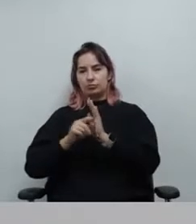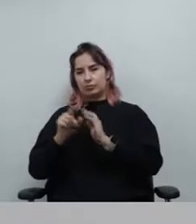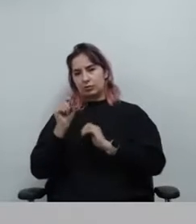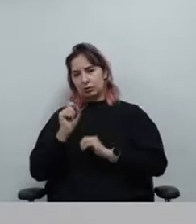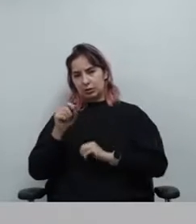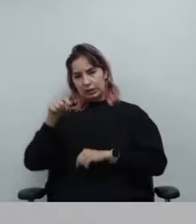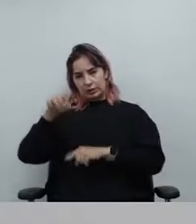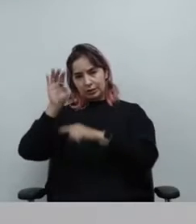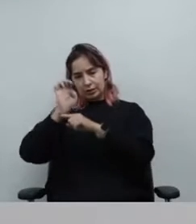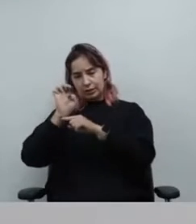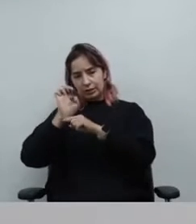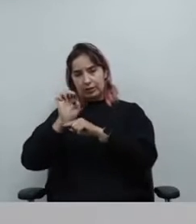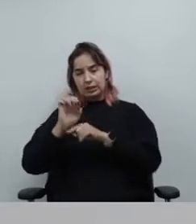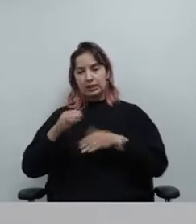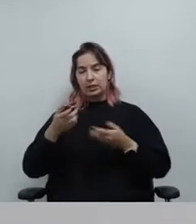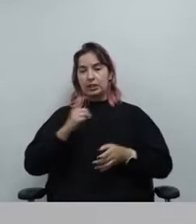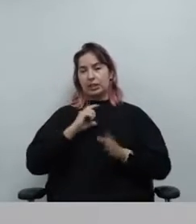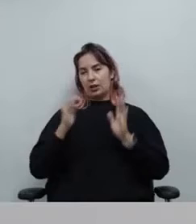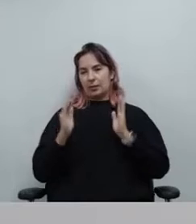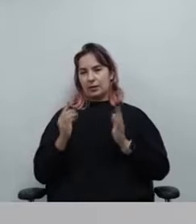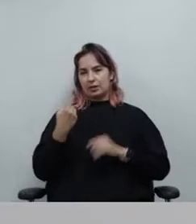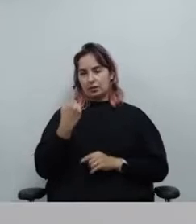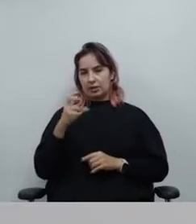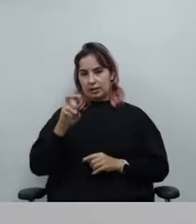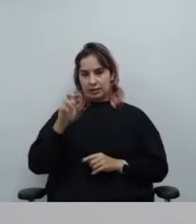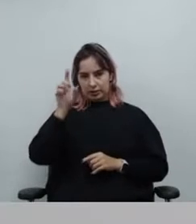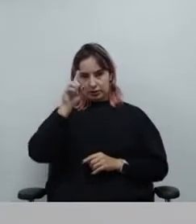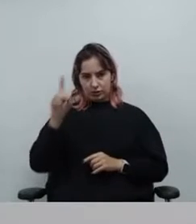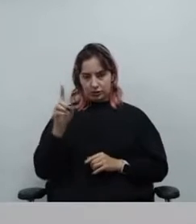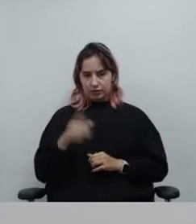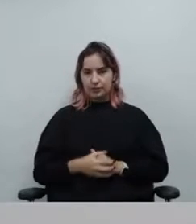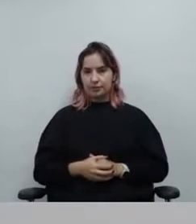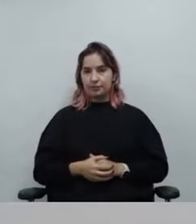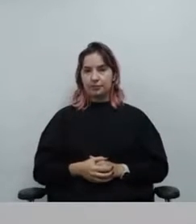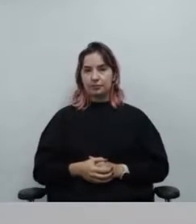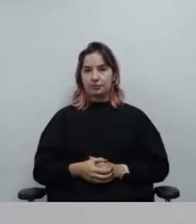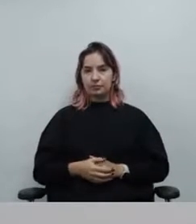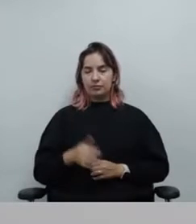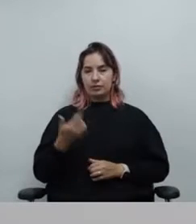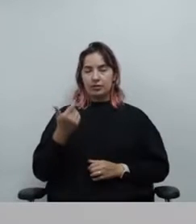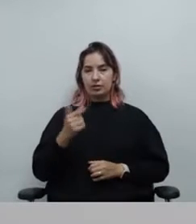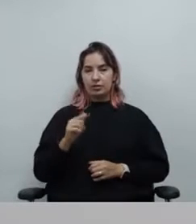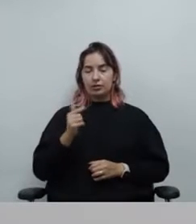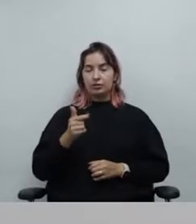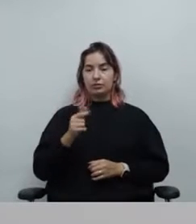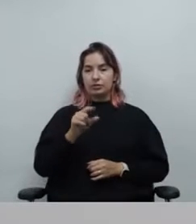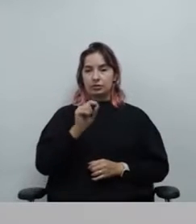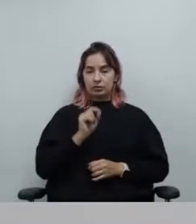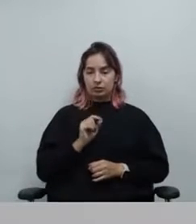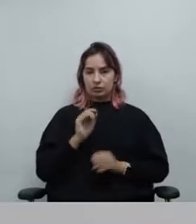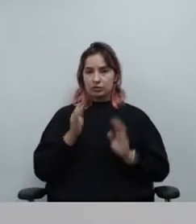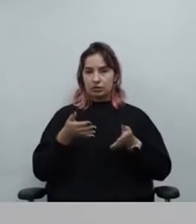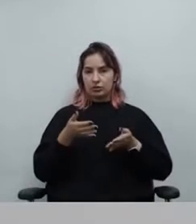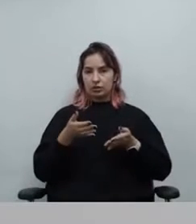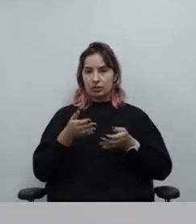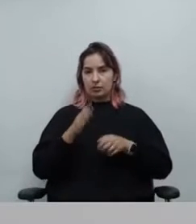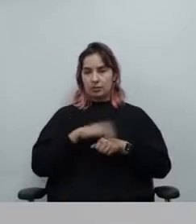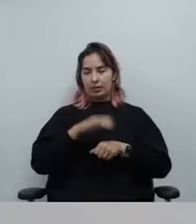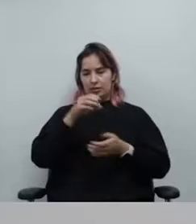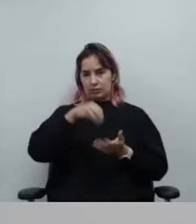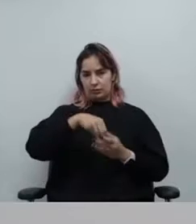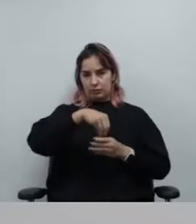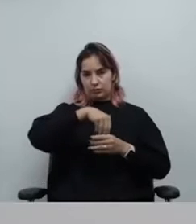do Estado. Então, tem esse prazo de 15 dias, não havendo essa nomeação, fica já indicado o mais